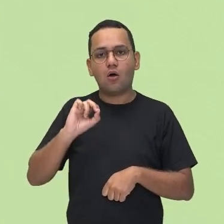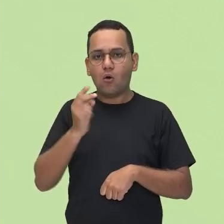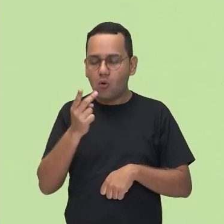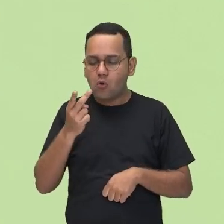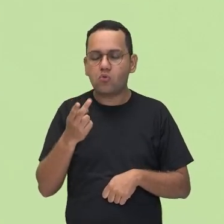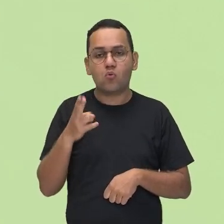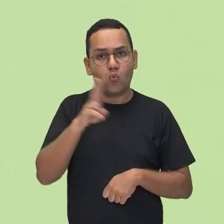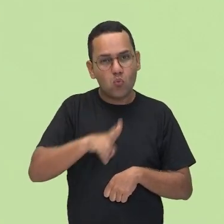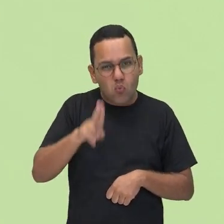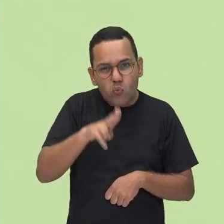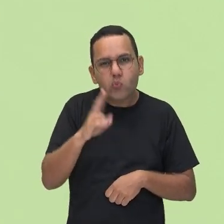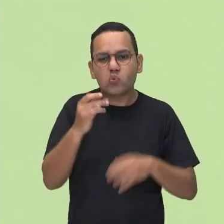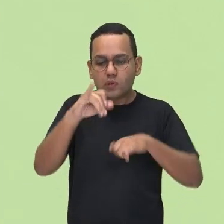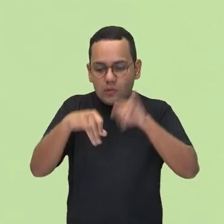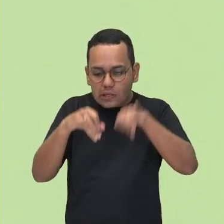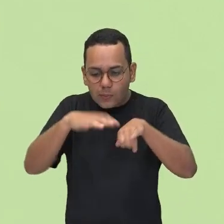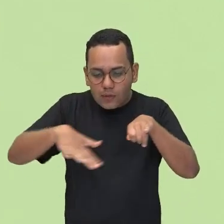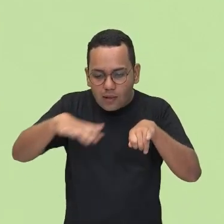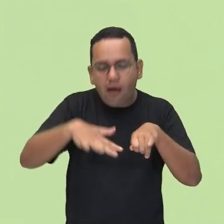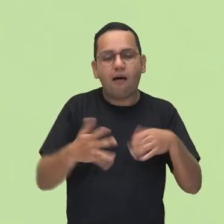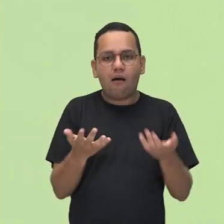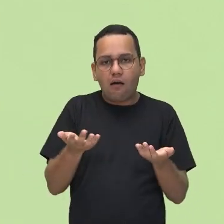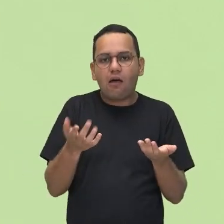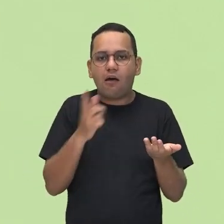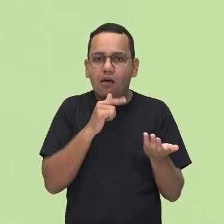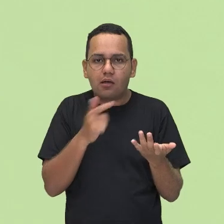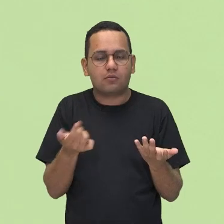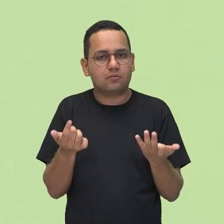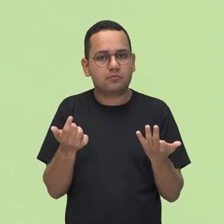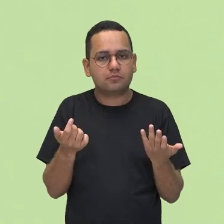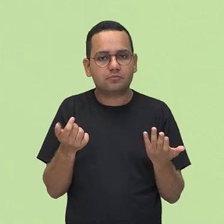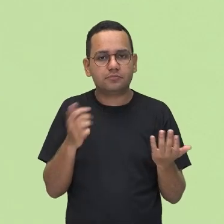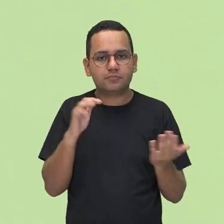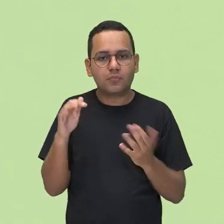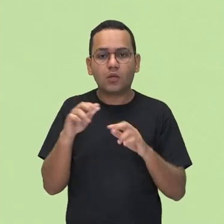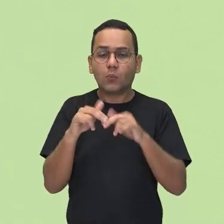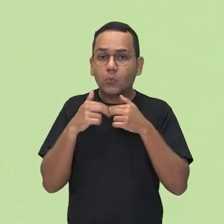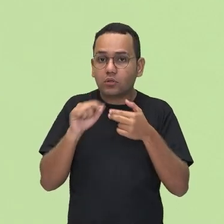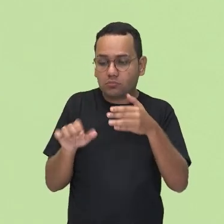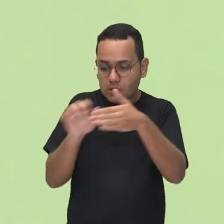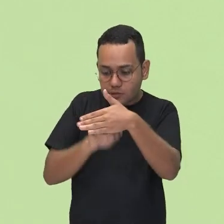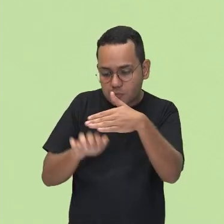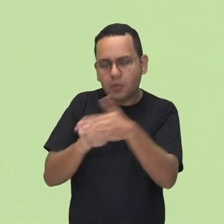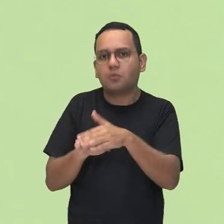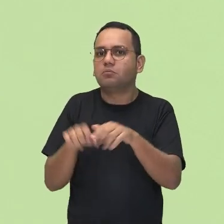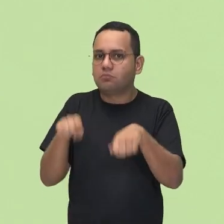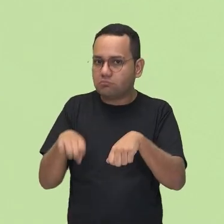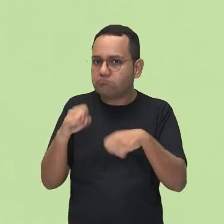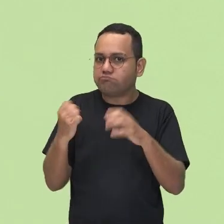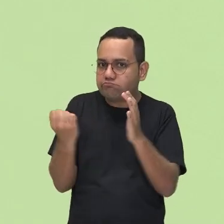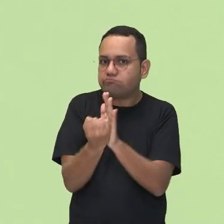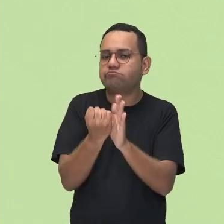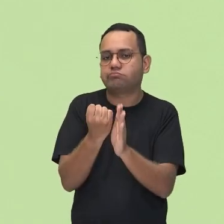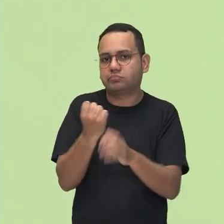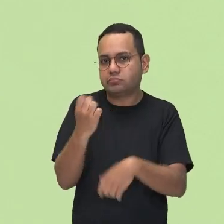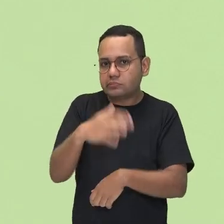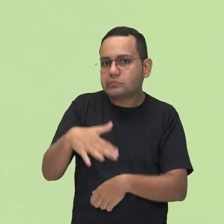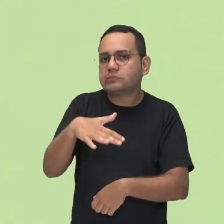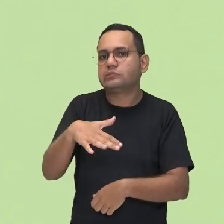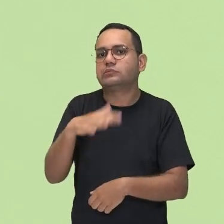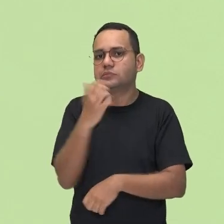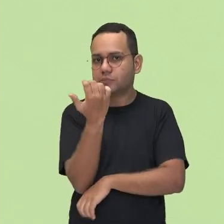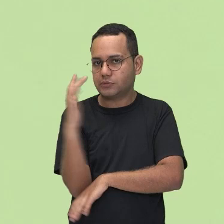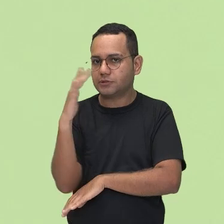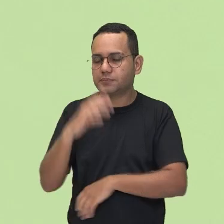ambiente aquático próximo? Então, esses grandes empreendimentos também podem causar impactos no meio ambiente.